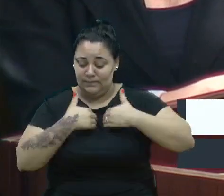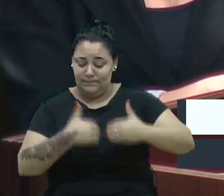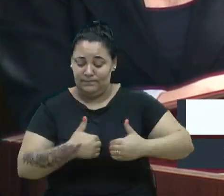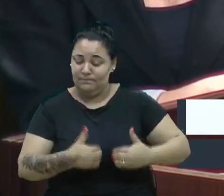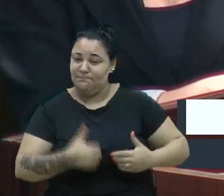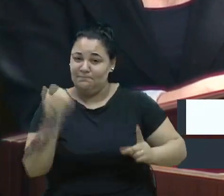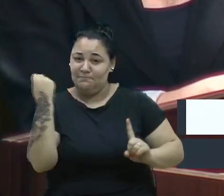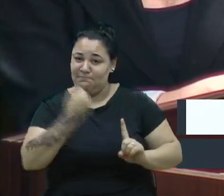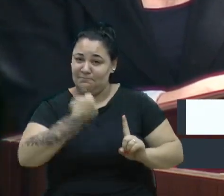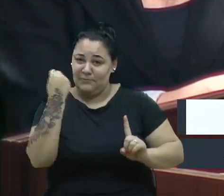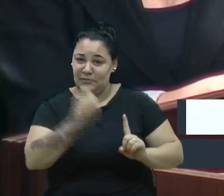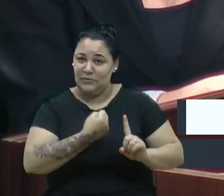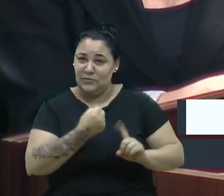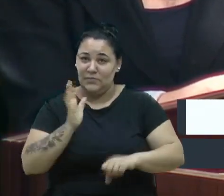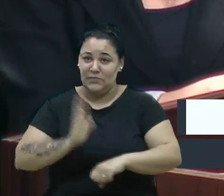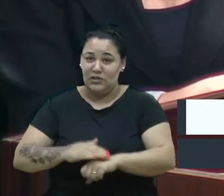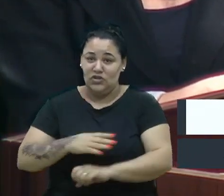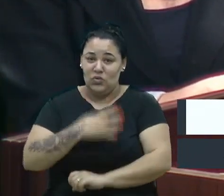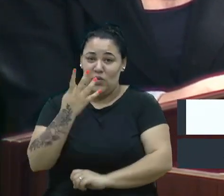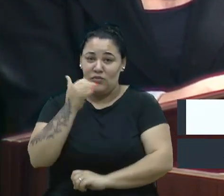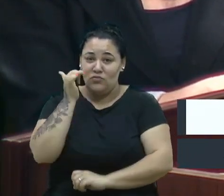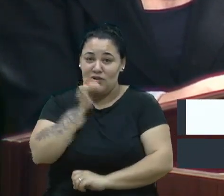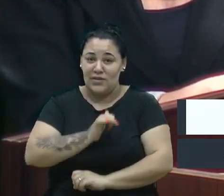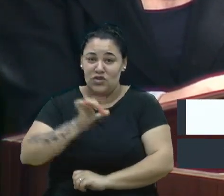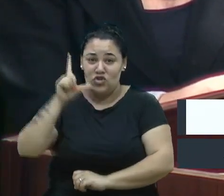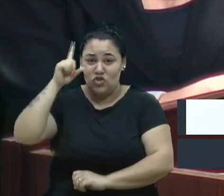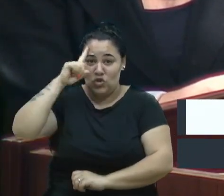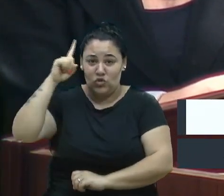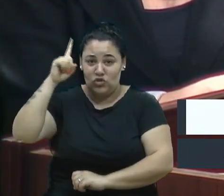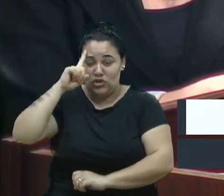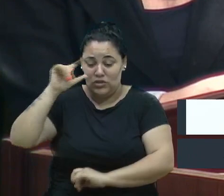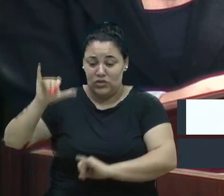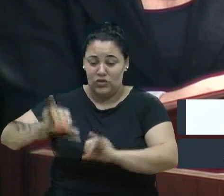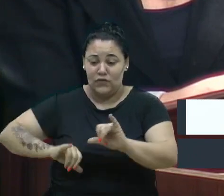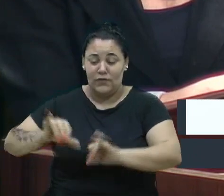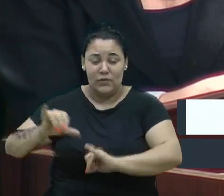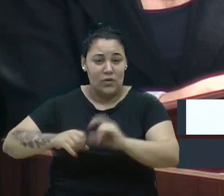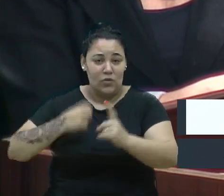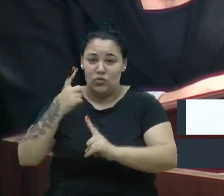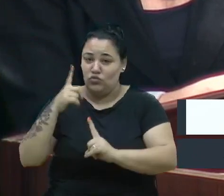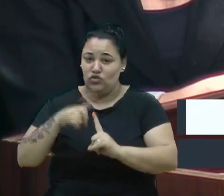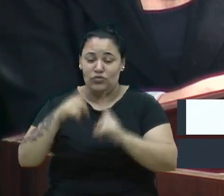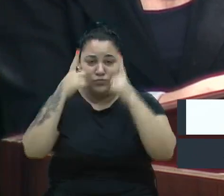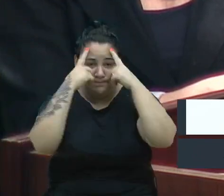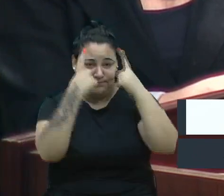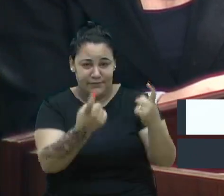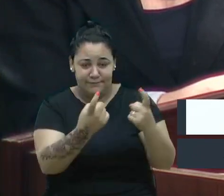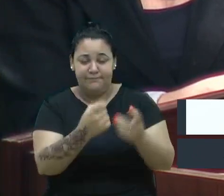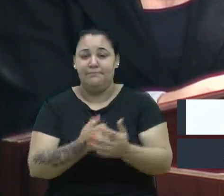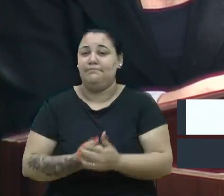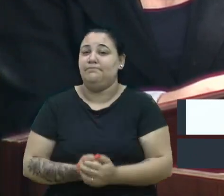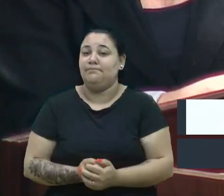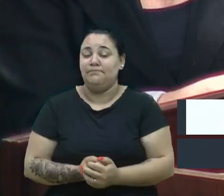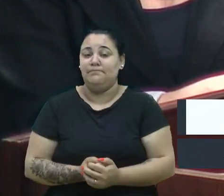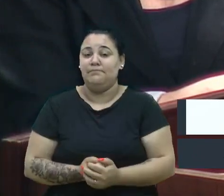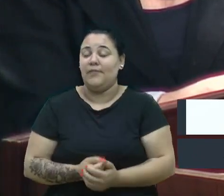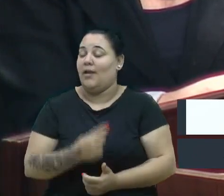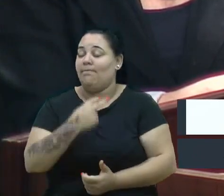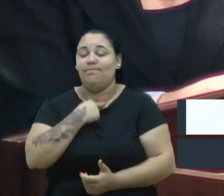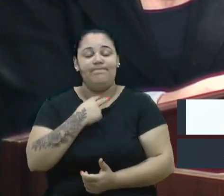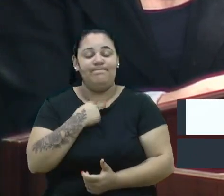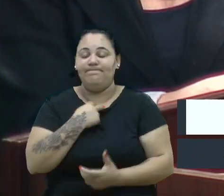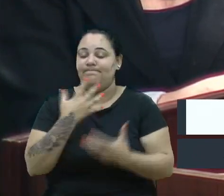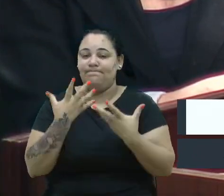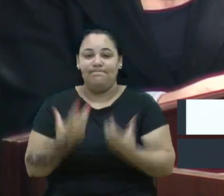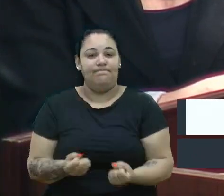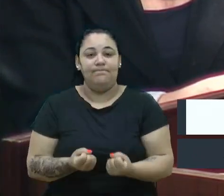de 4 mulheres caxienses por dia sofrendo algum tipo de violência. Nós não podemos mais aceitar